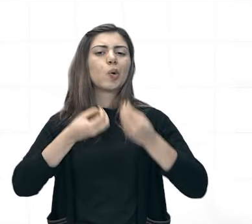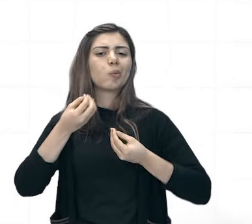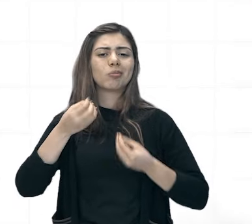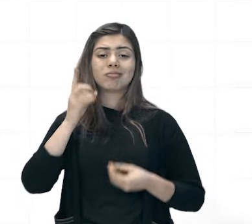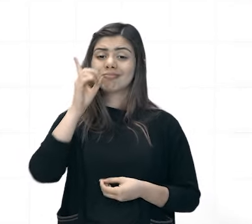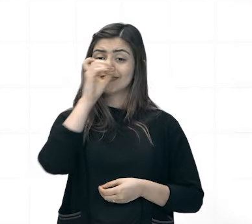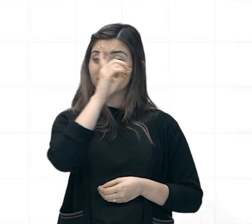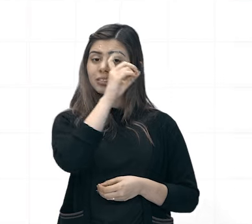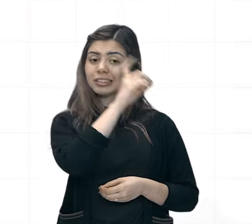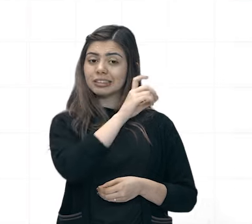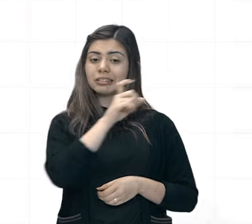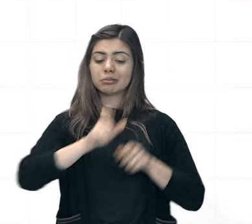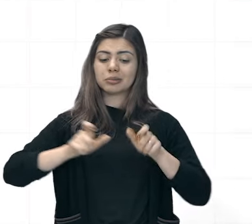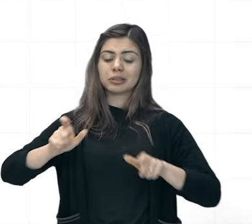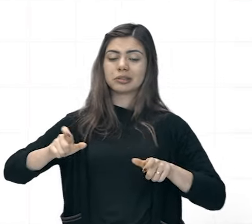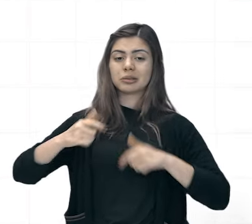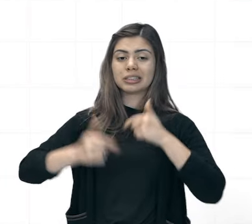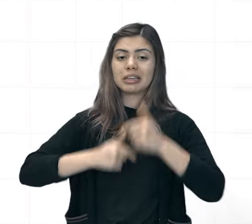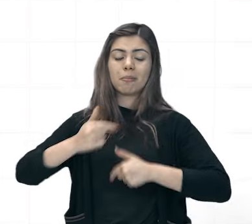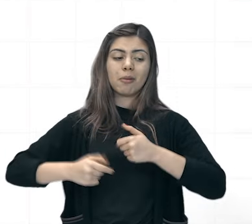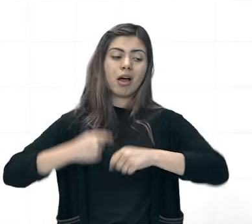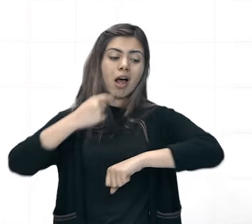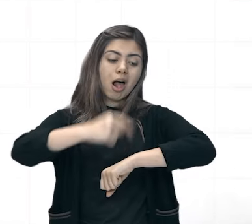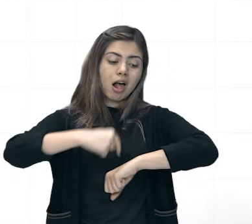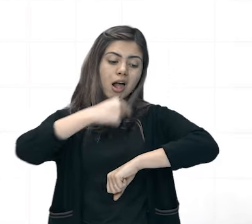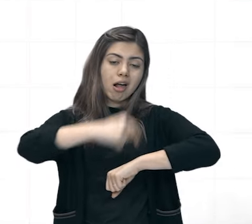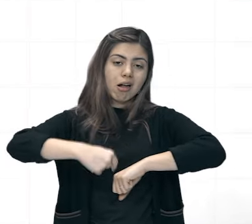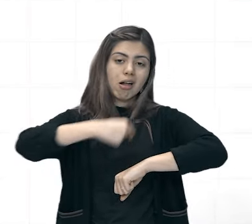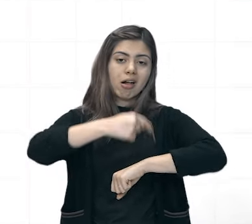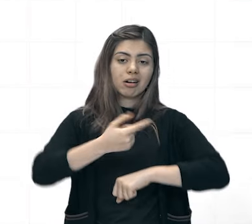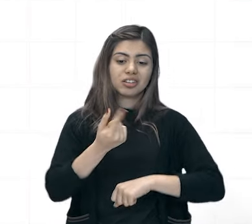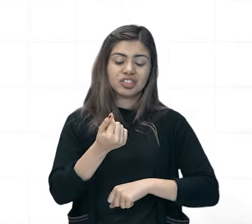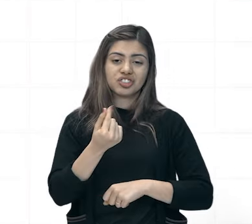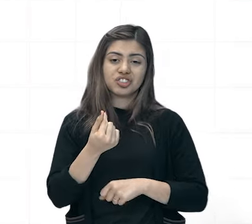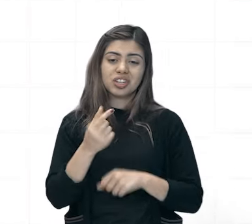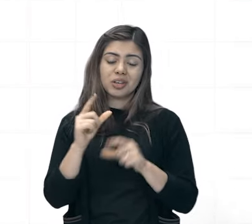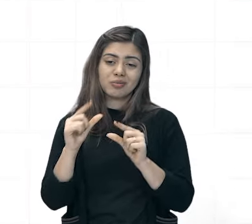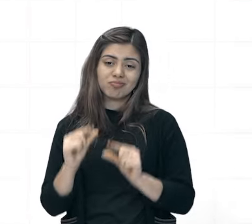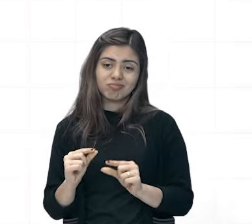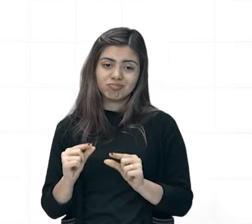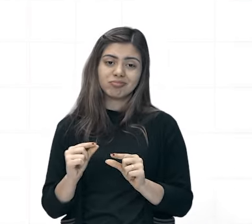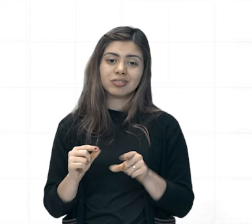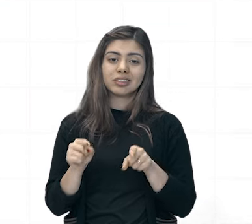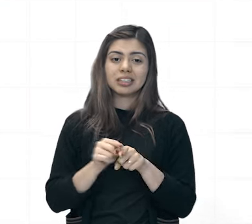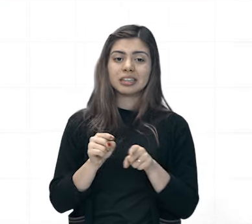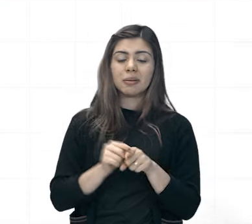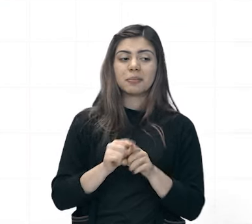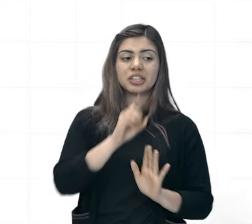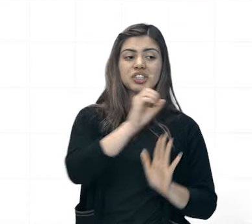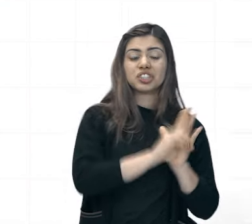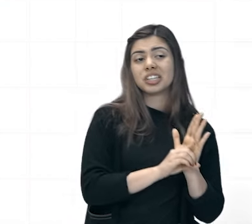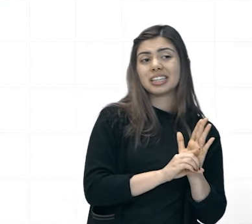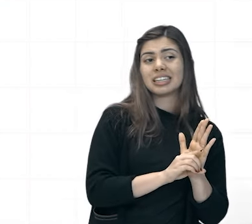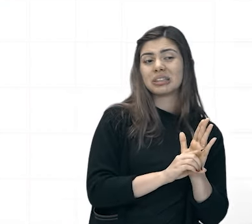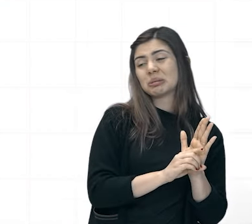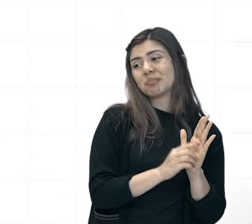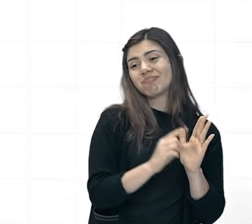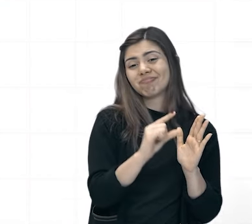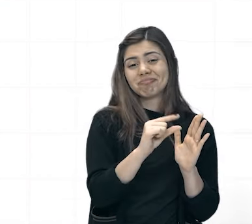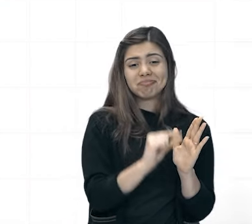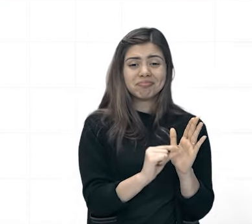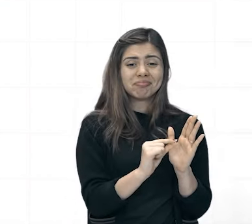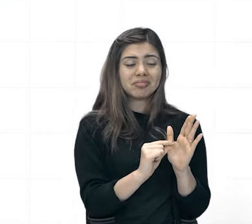trabalhadores enfrentavam jornadas longas, salários baixos e pouca ou quase nenhuma proteção dos